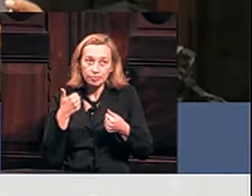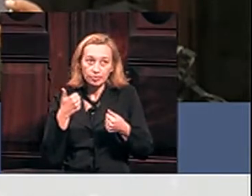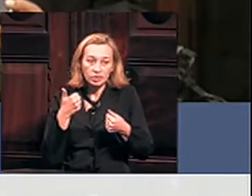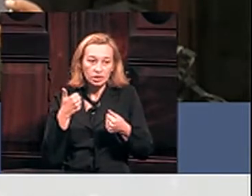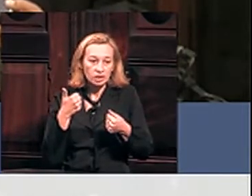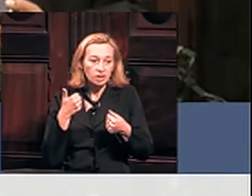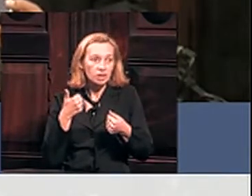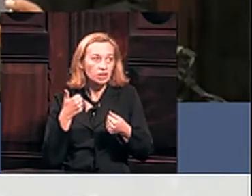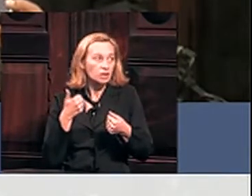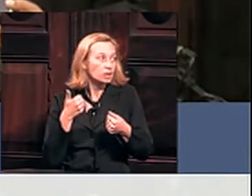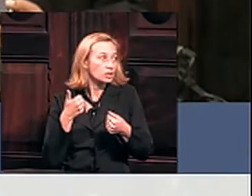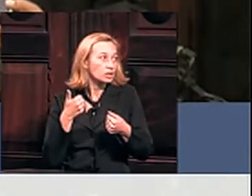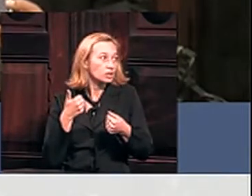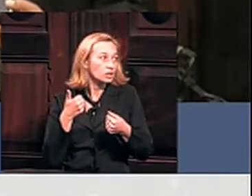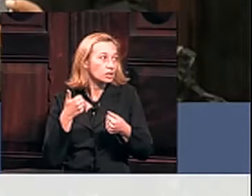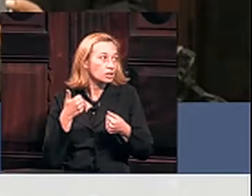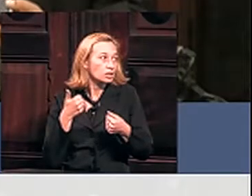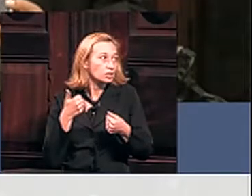marcado...